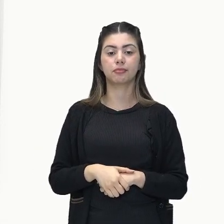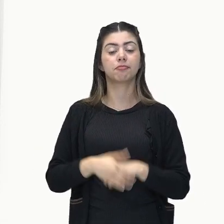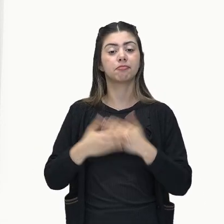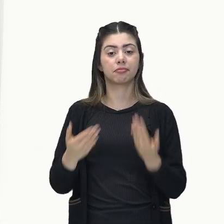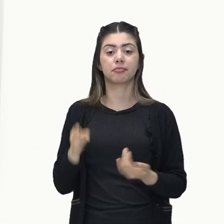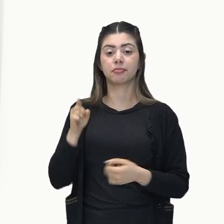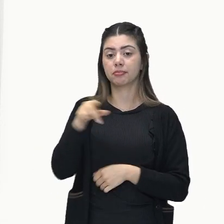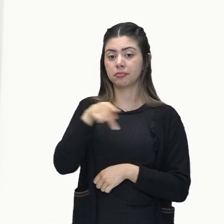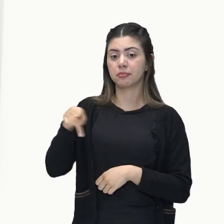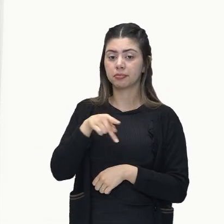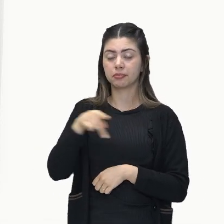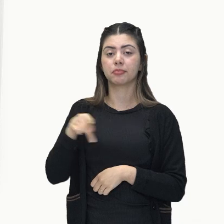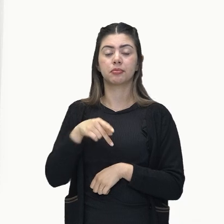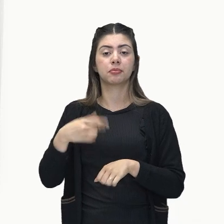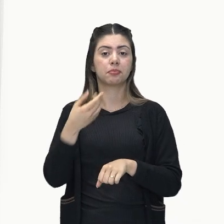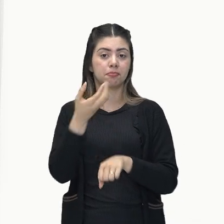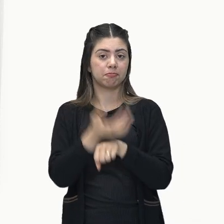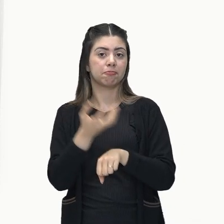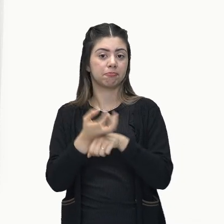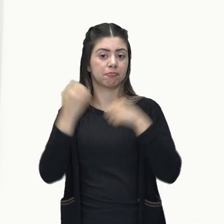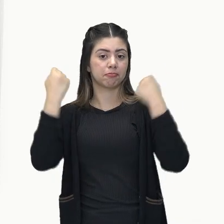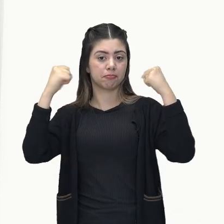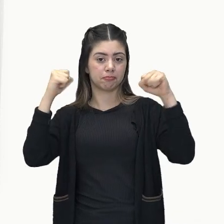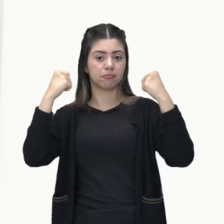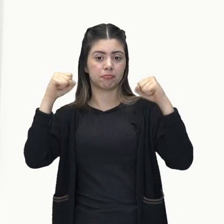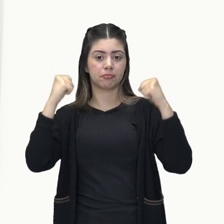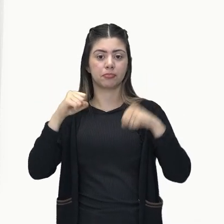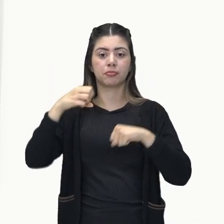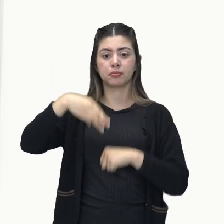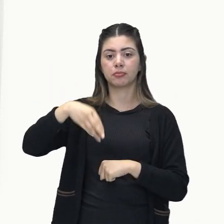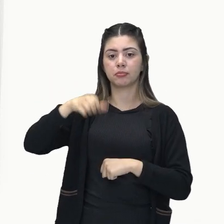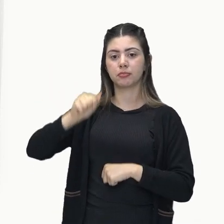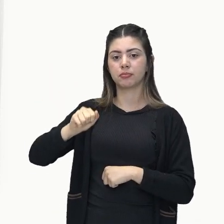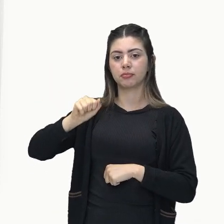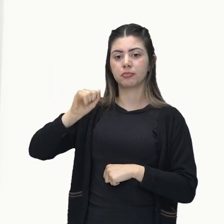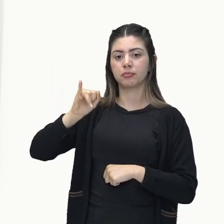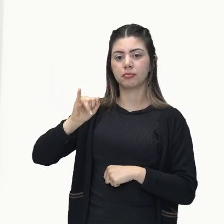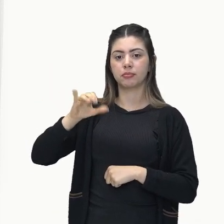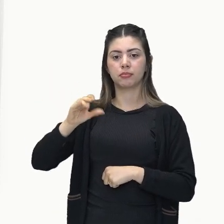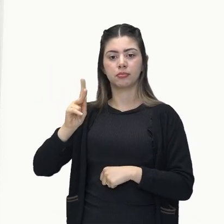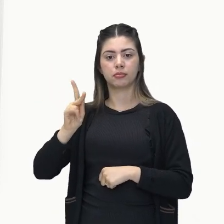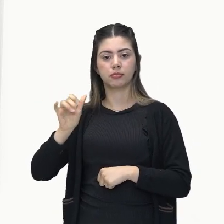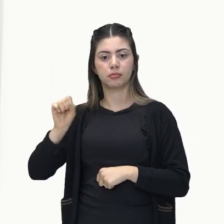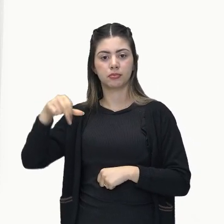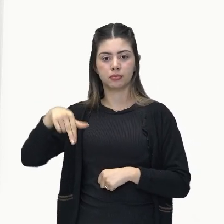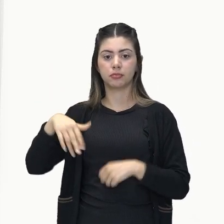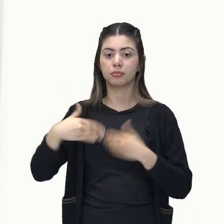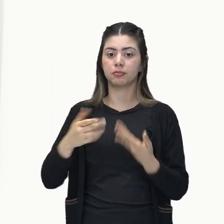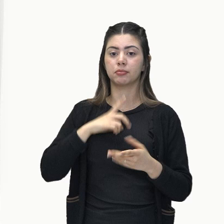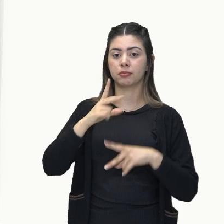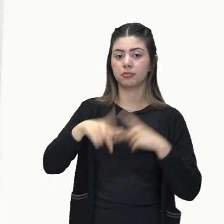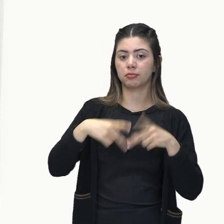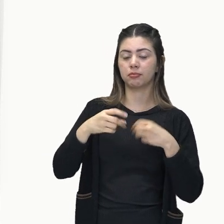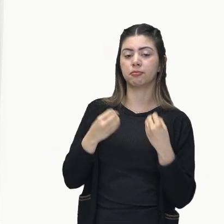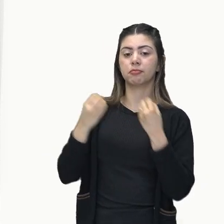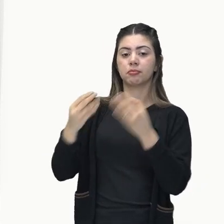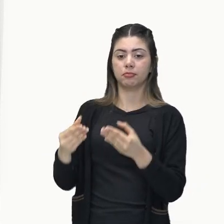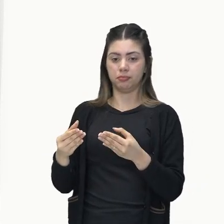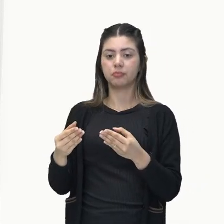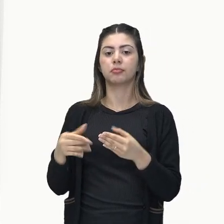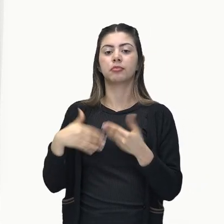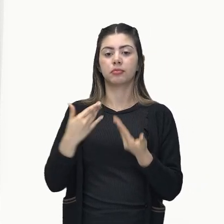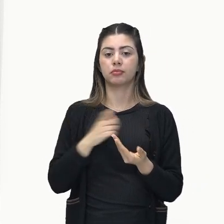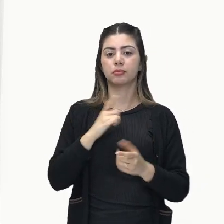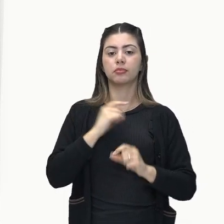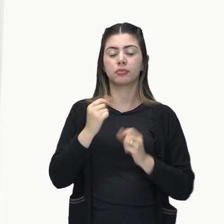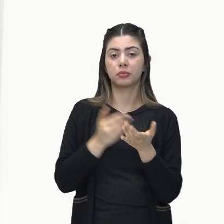Idealizada pelo professor de Educação Física da rede estadual, Maidson dos Santos Serrão, a produção foi uma das premiadas pelo Sound Up, iniciativa lançada